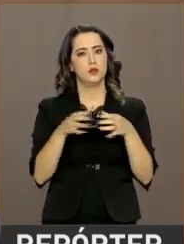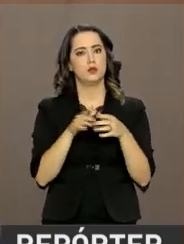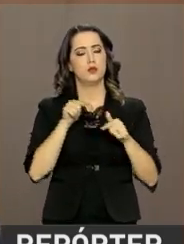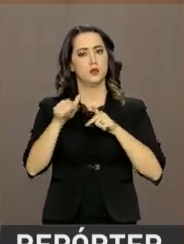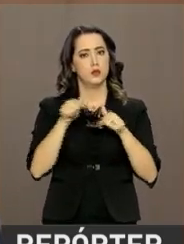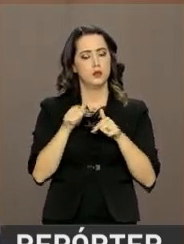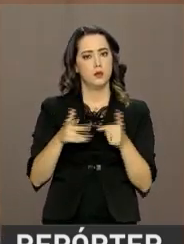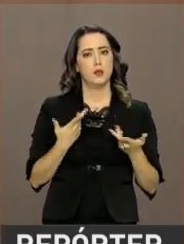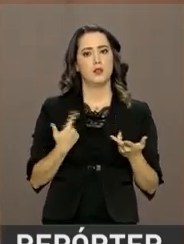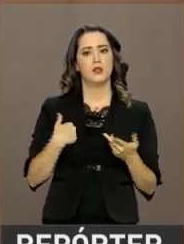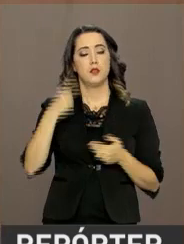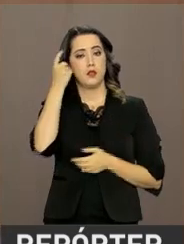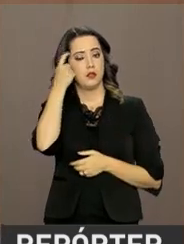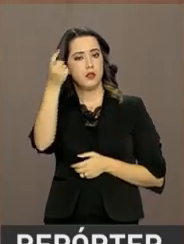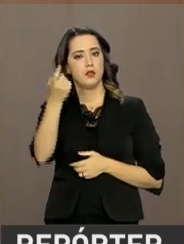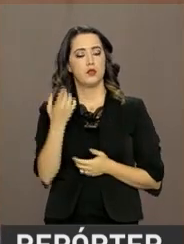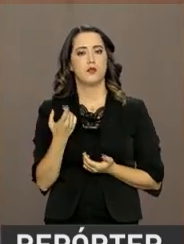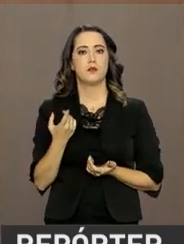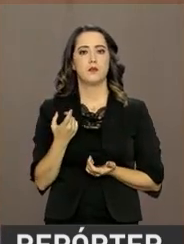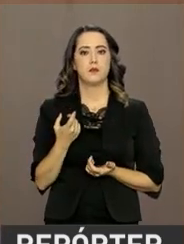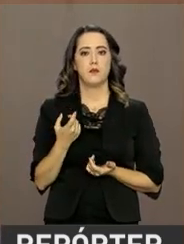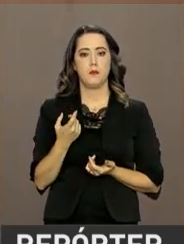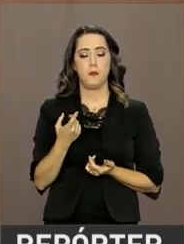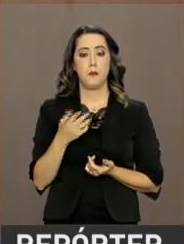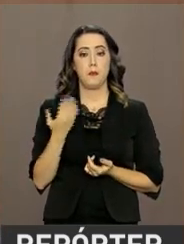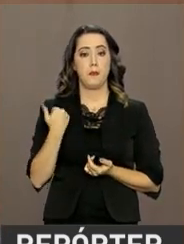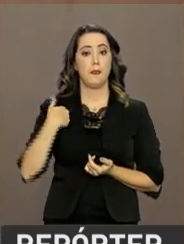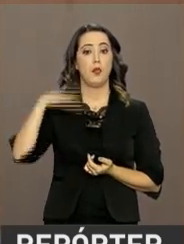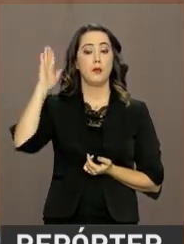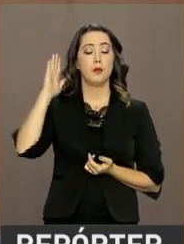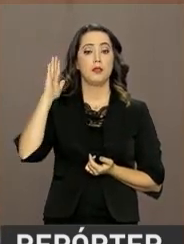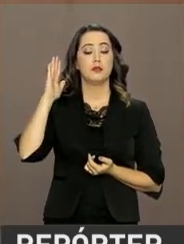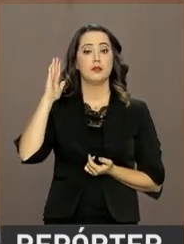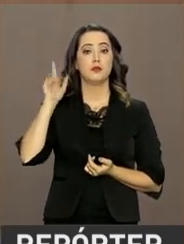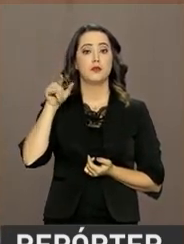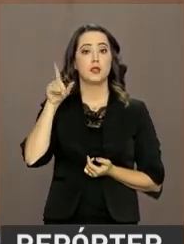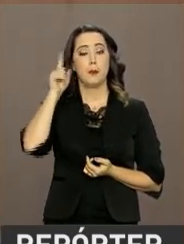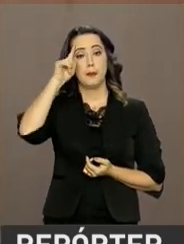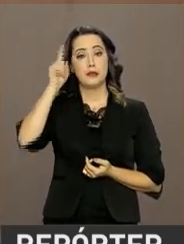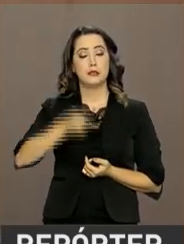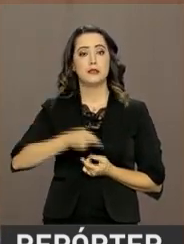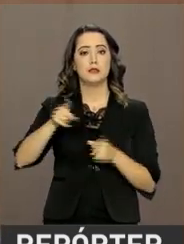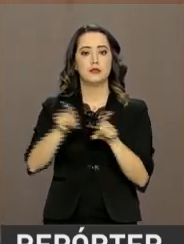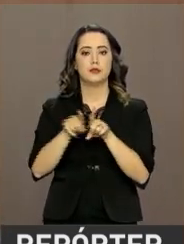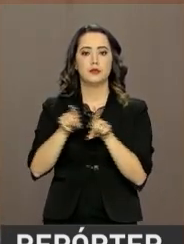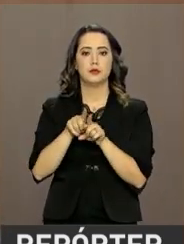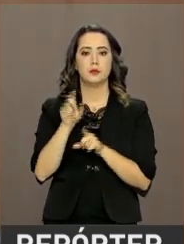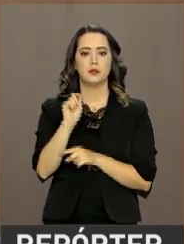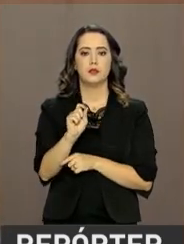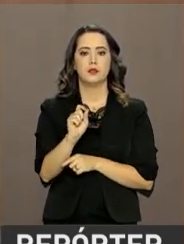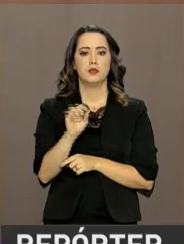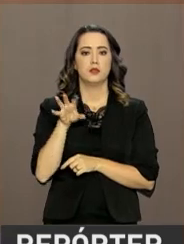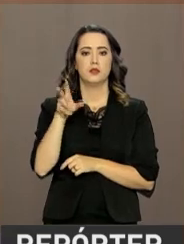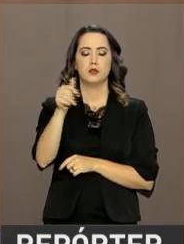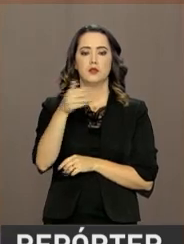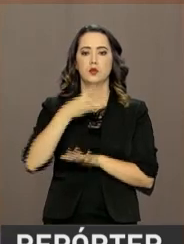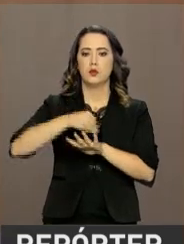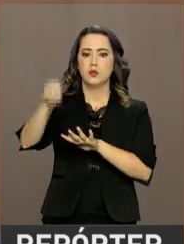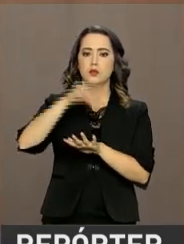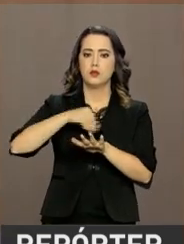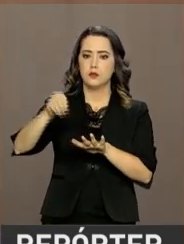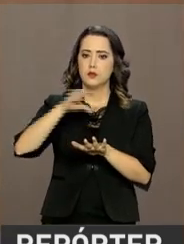de operações e inteligência mais determina que todas as informações